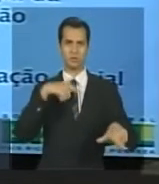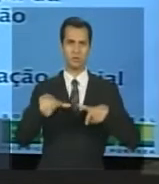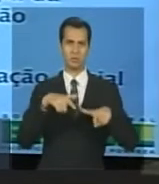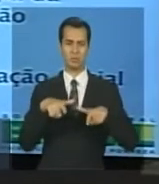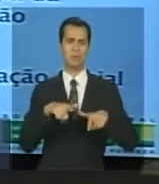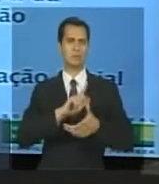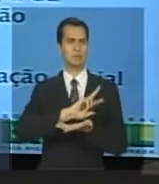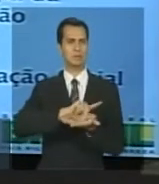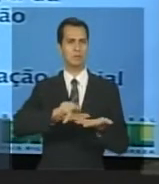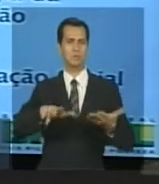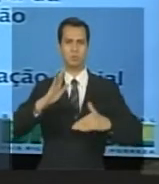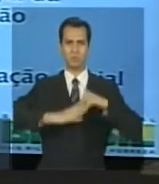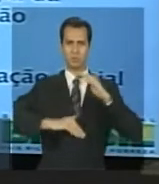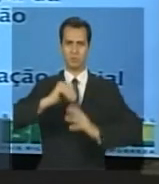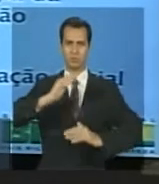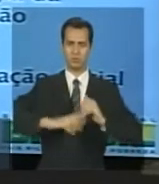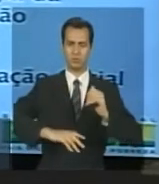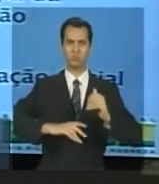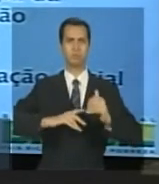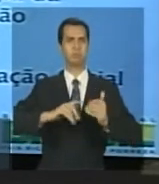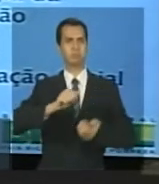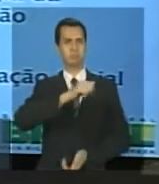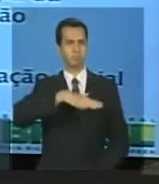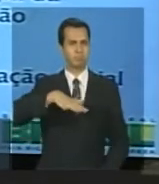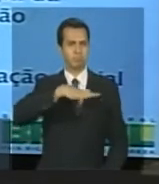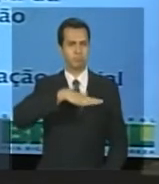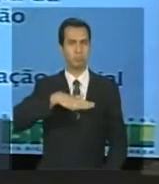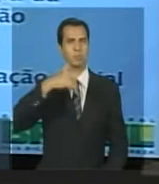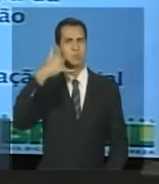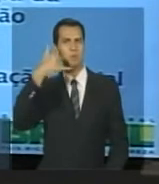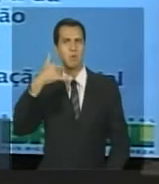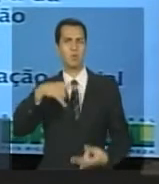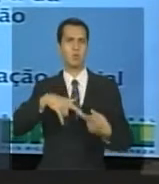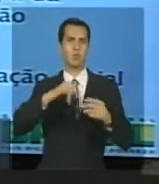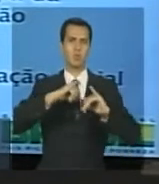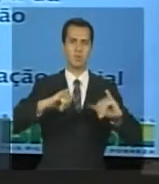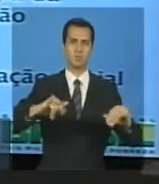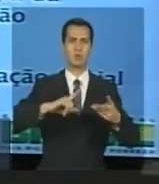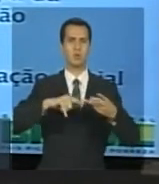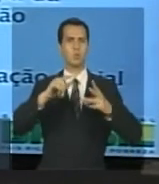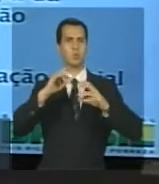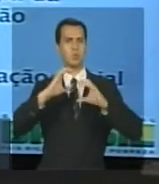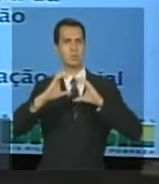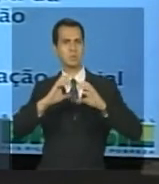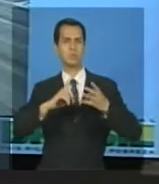ambiental estatística telecomunicações tecnologia da informação logística próximo